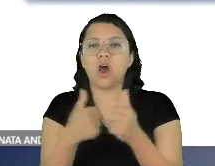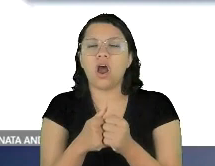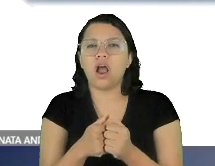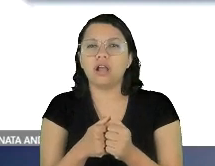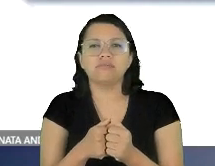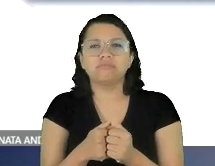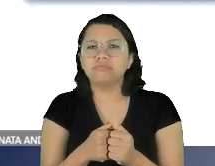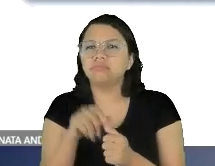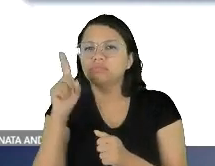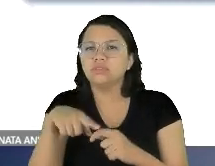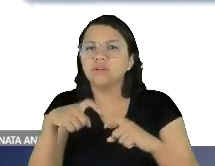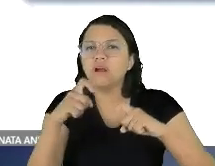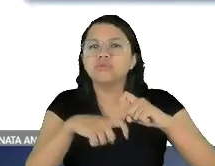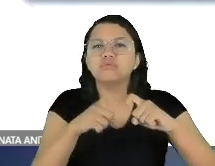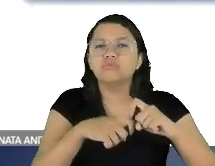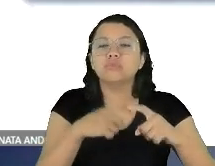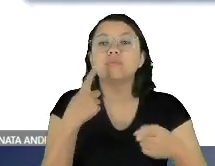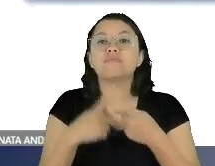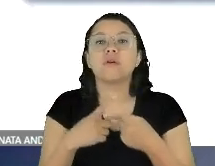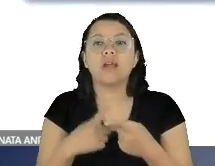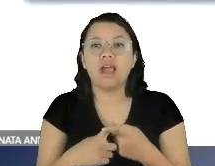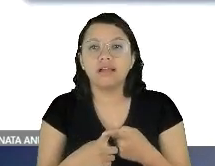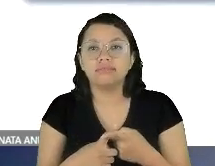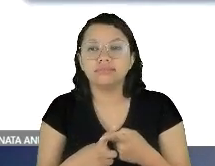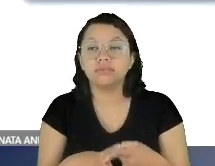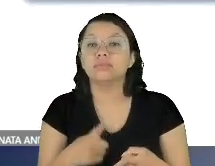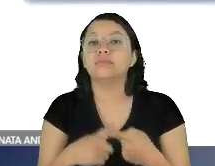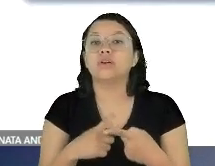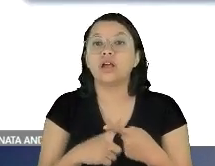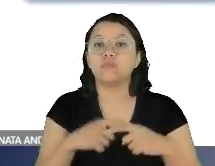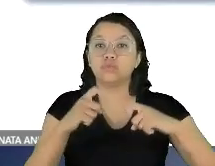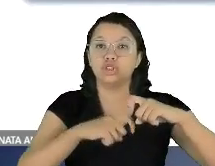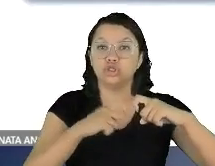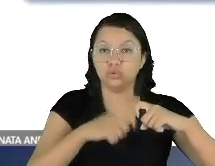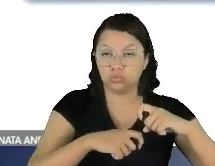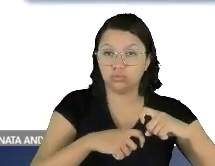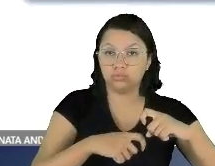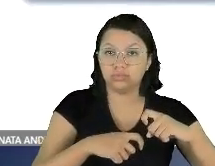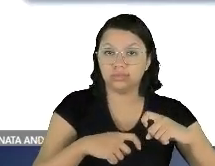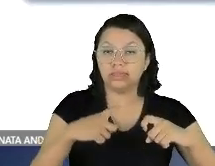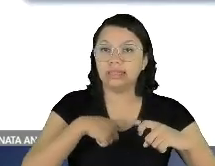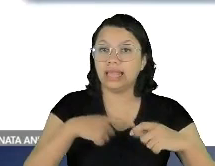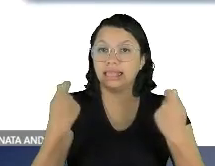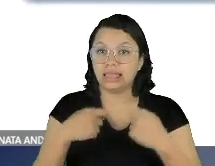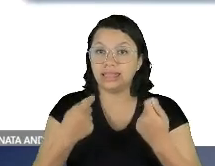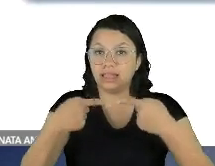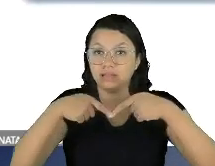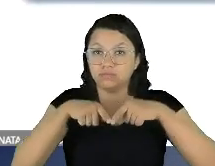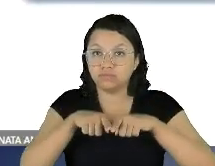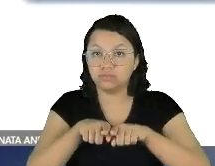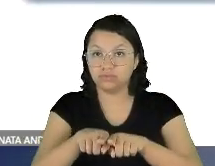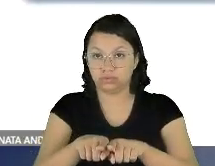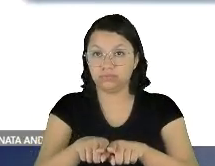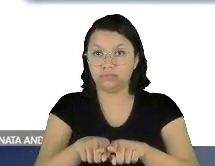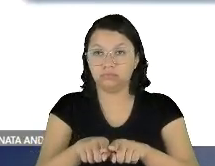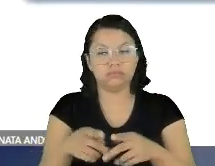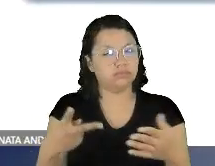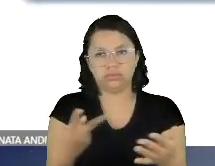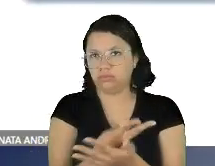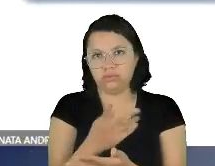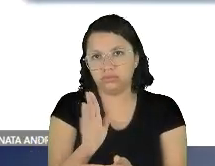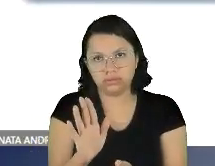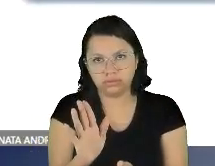Não era estupro. Por quê? Porque o estupro pressupõe a necessidade de ter uma conjunção carnal. E isso